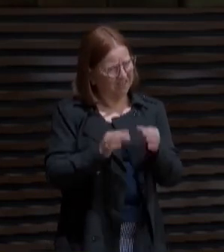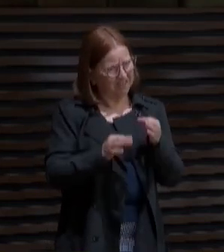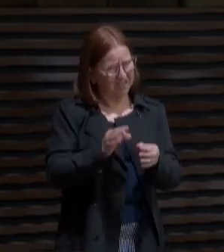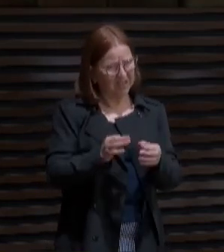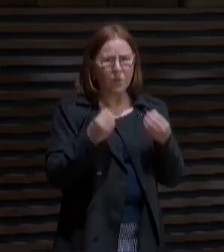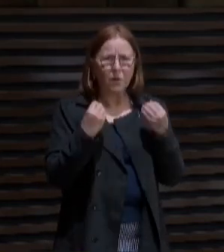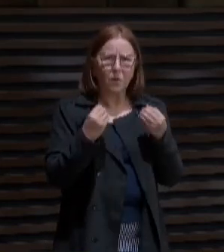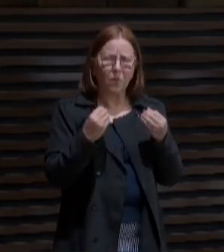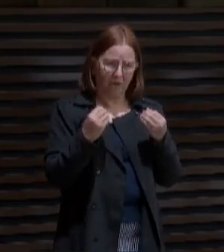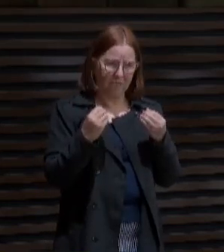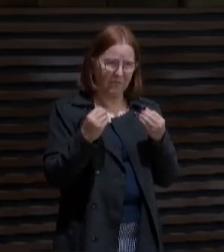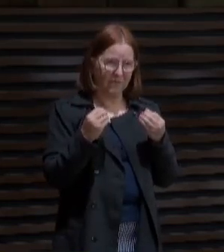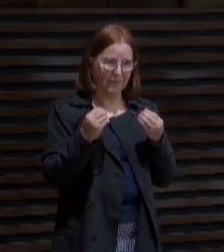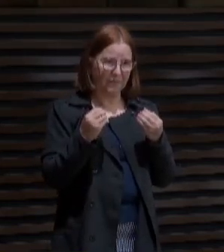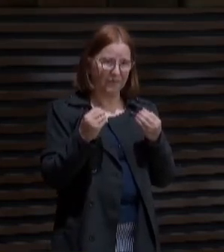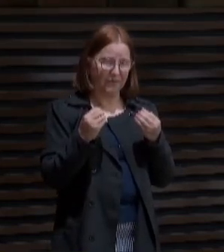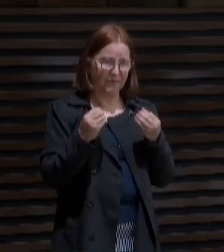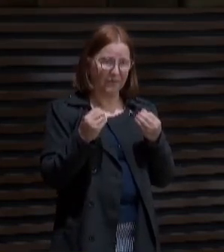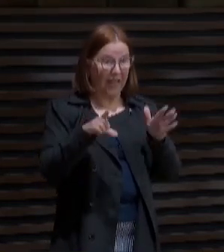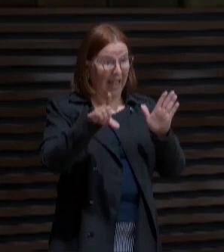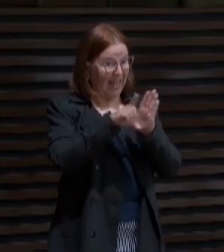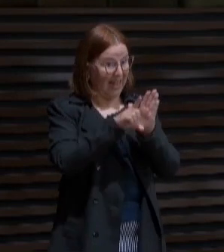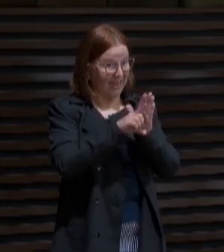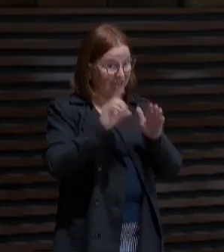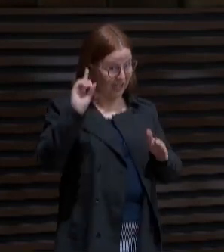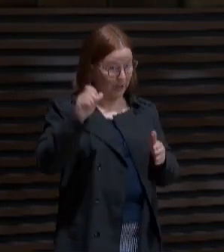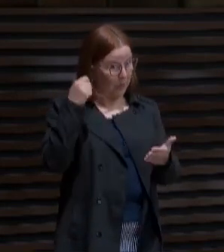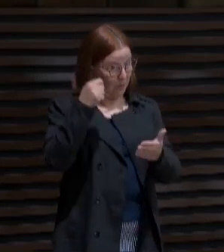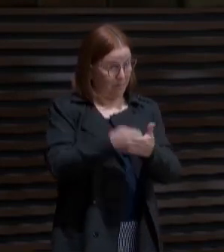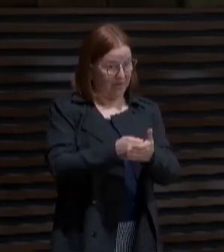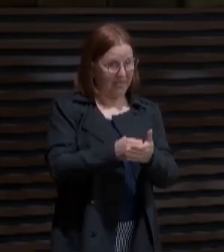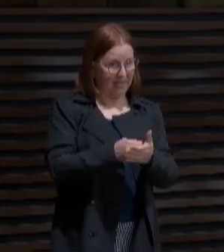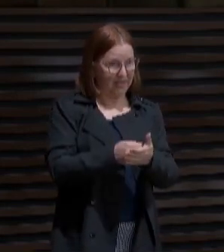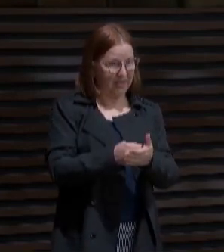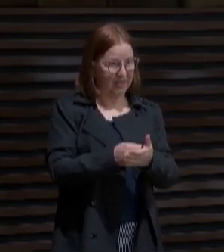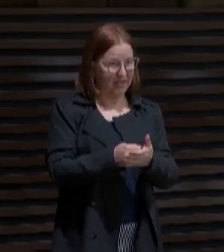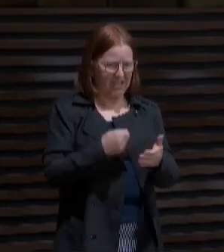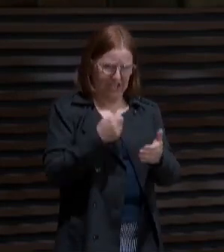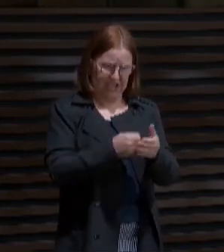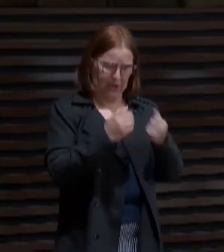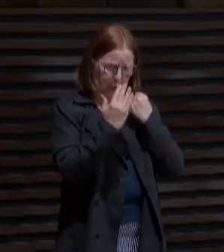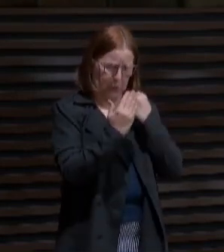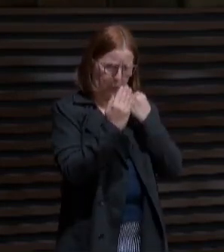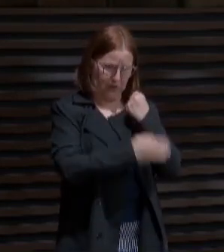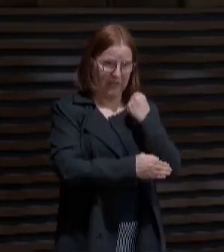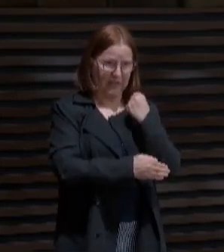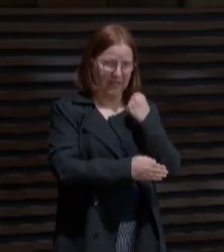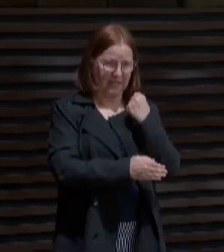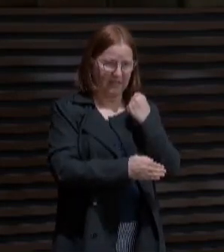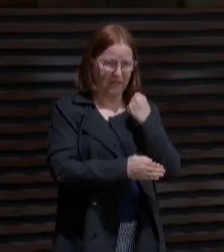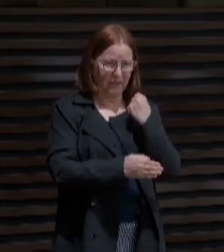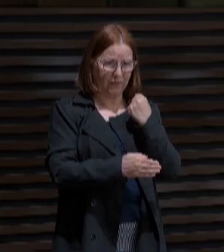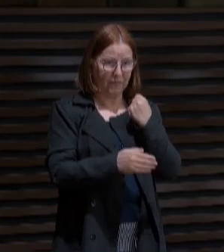Como pode ser satisfeita a sua lei justa e santa que exige condenação e punição de todos aqueles